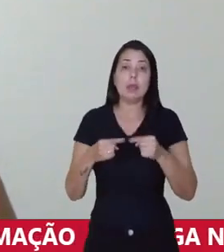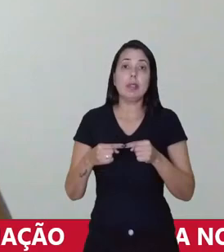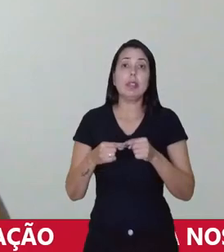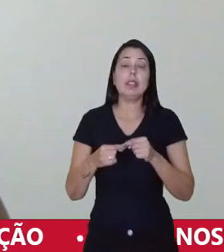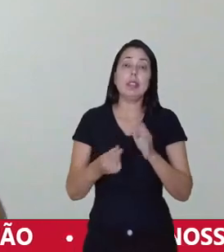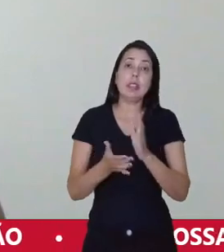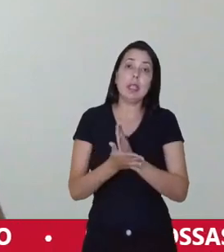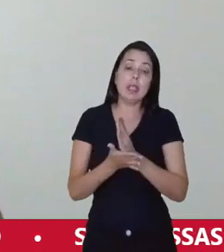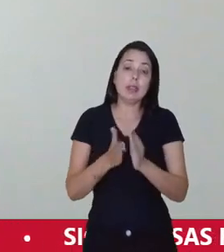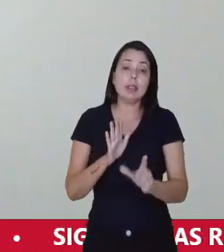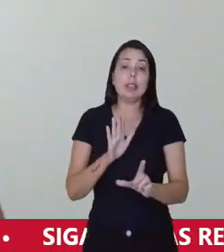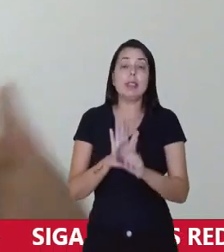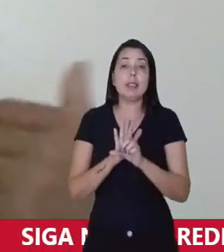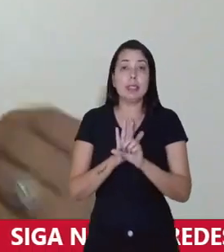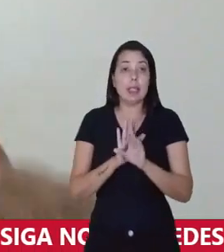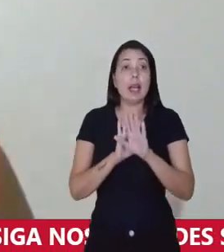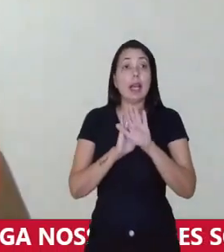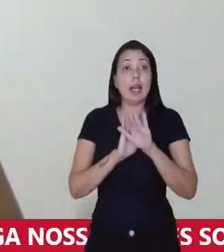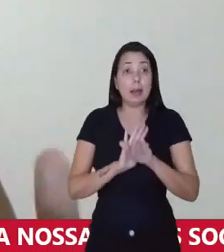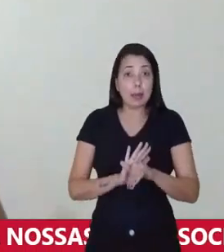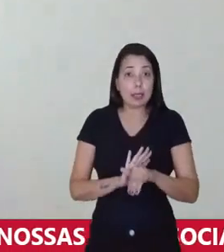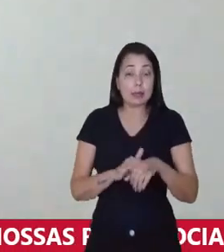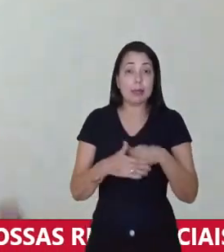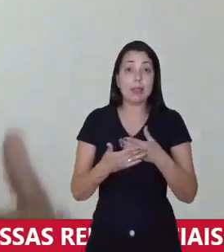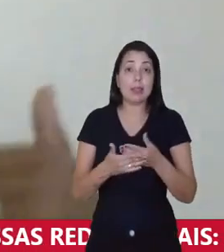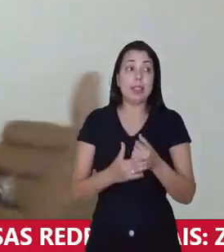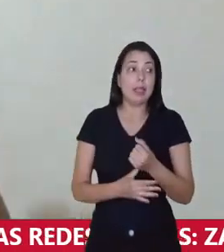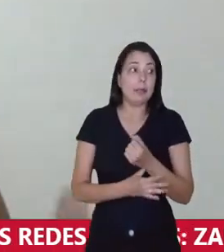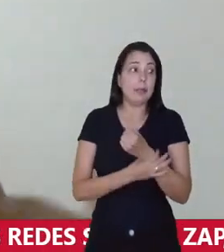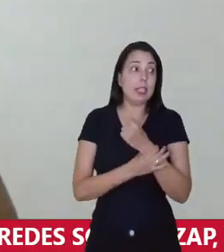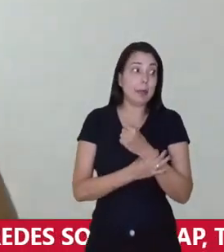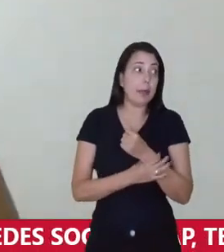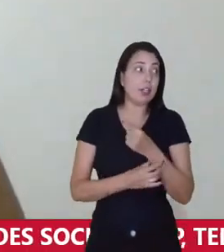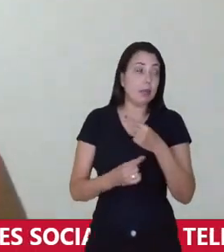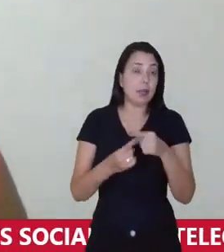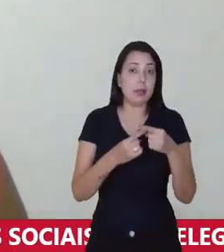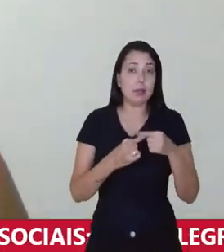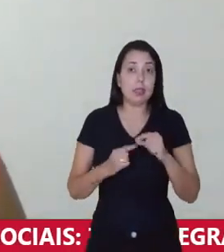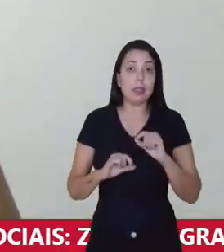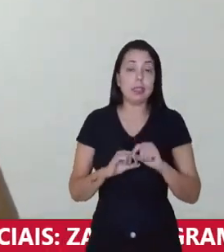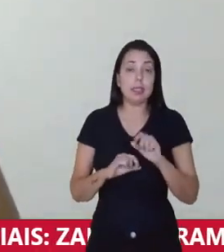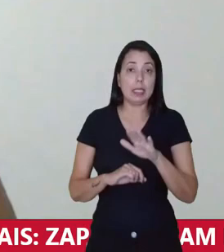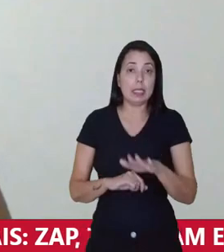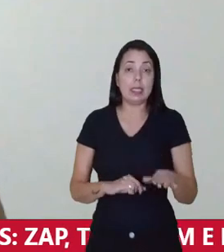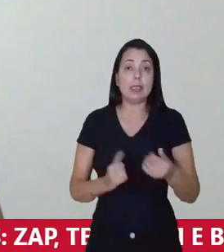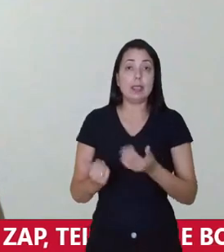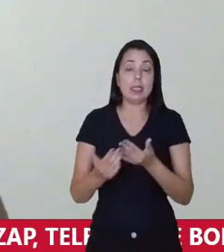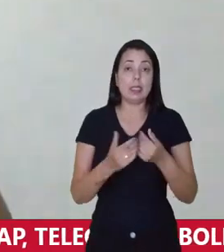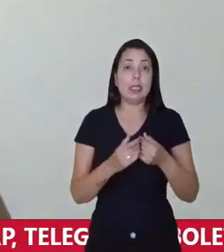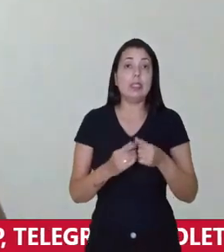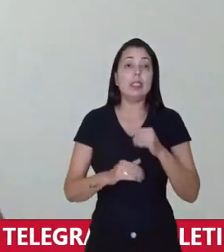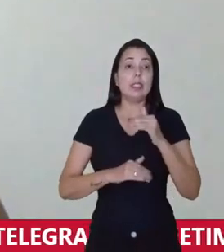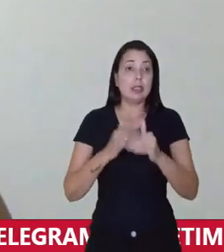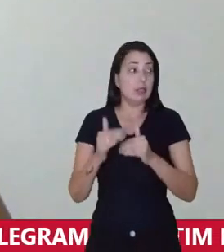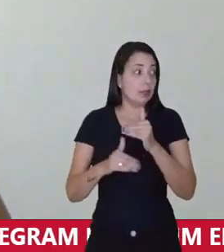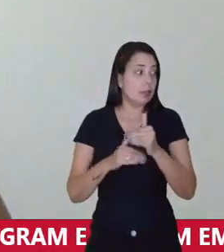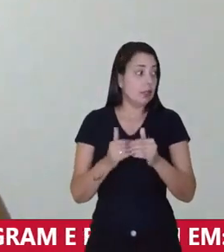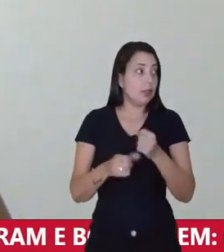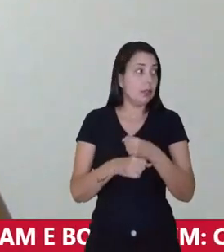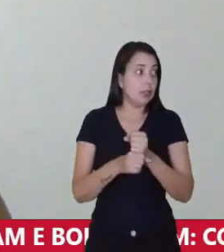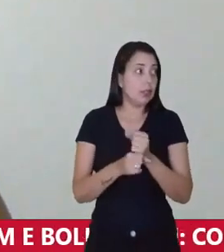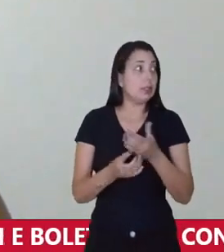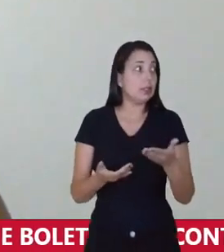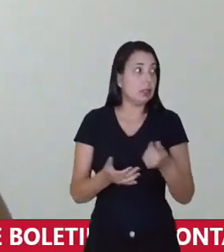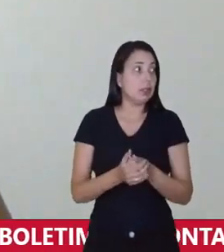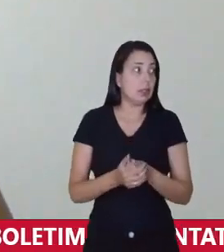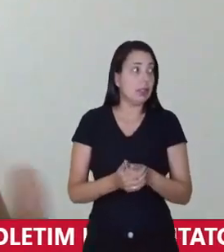as leis em questão da segurança pública, as leis voltadas para as crianças e adolescentes, elas são desenvolvidas a partir da década de 30